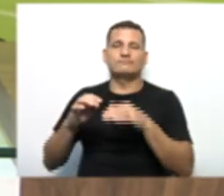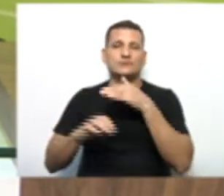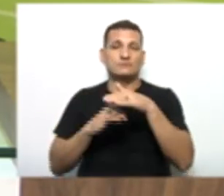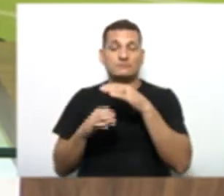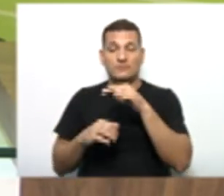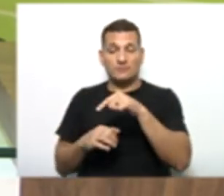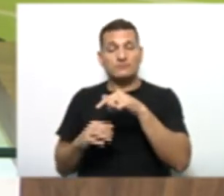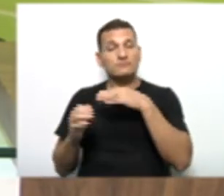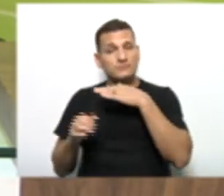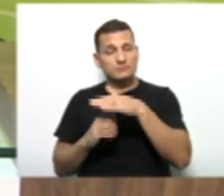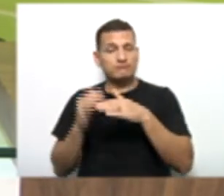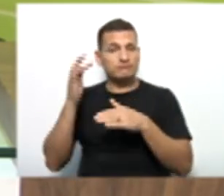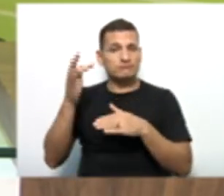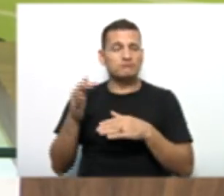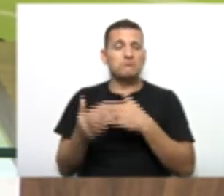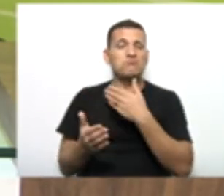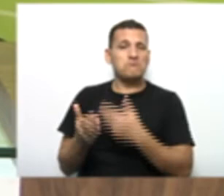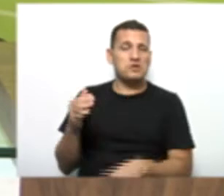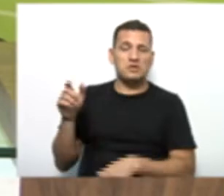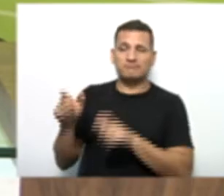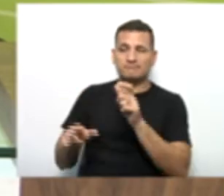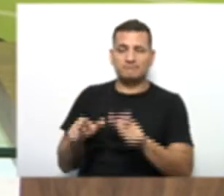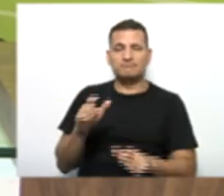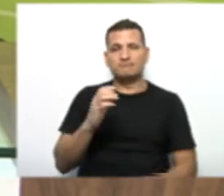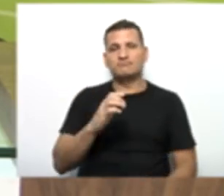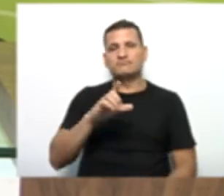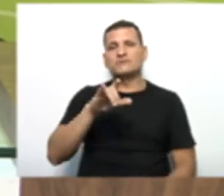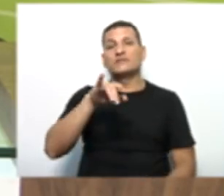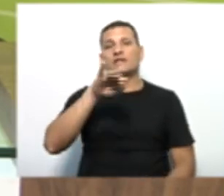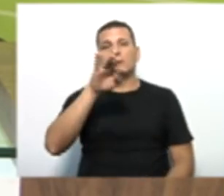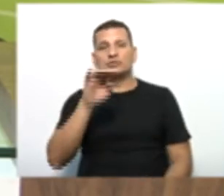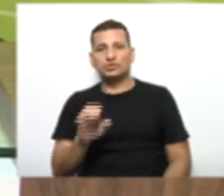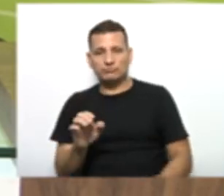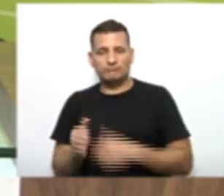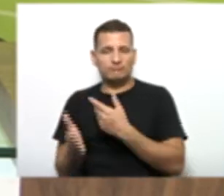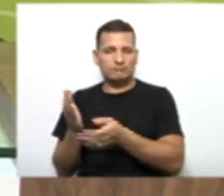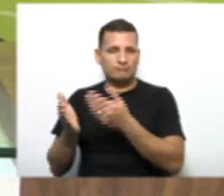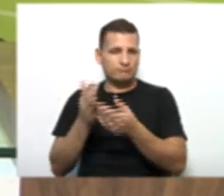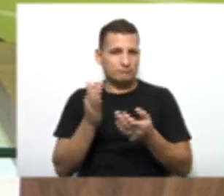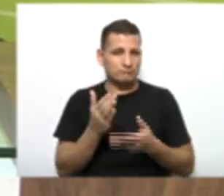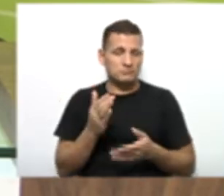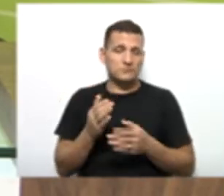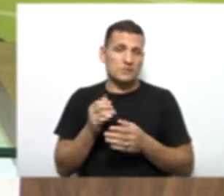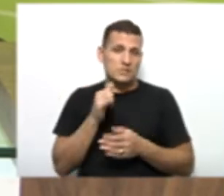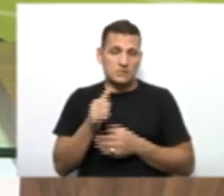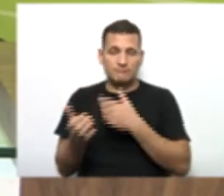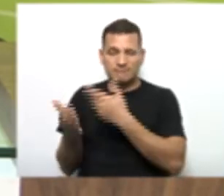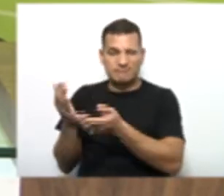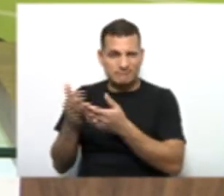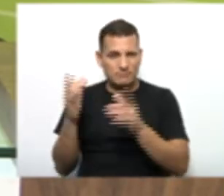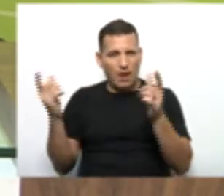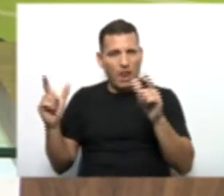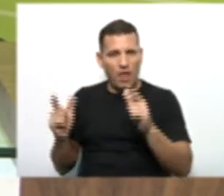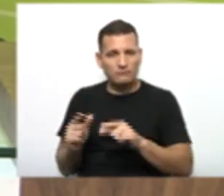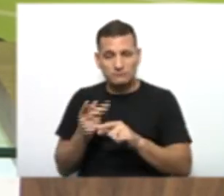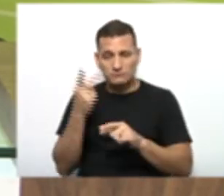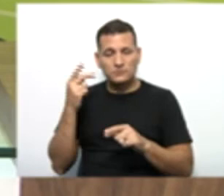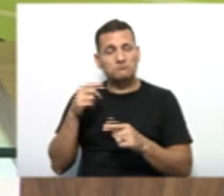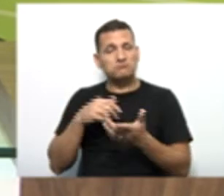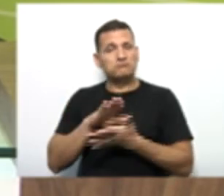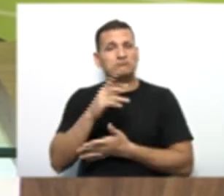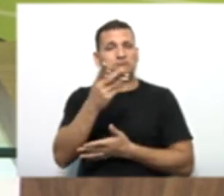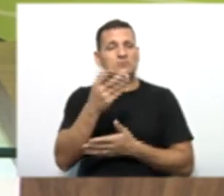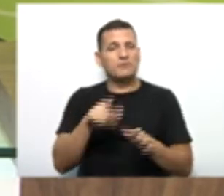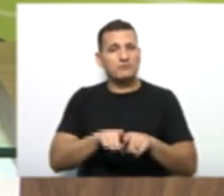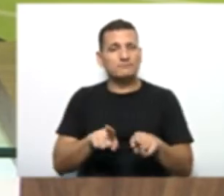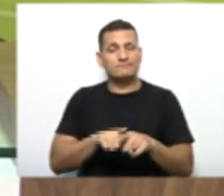poderá perder clientes por causa do comentário que você fez, e perdendo clientes, quem sabe o seu emprego pode estar em risco também, pode ficar em risco, porque você